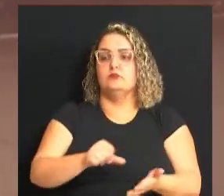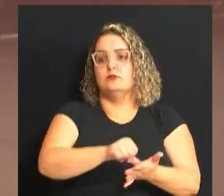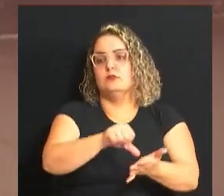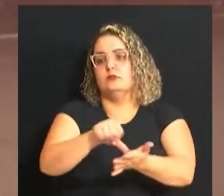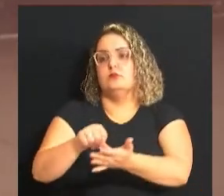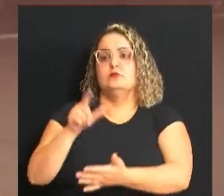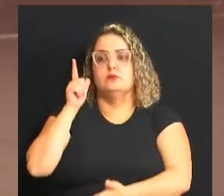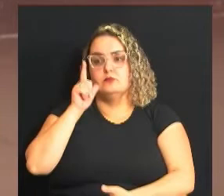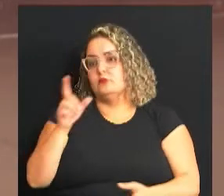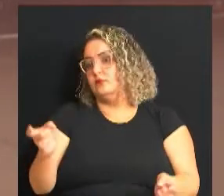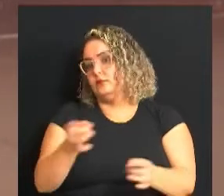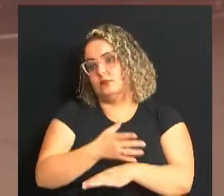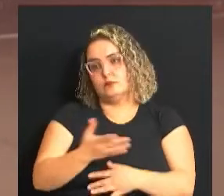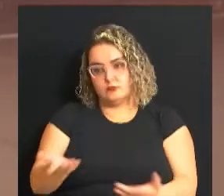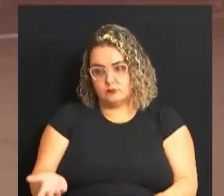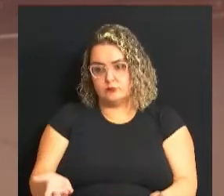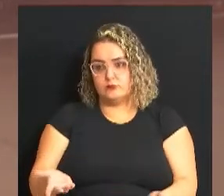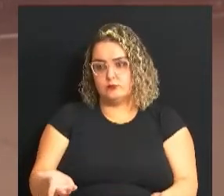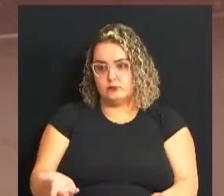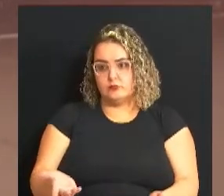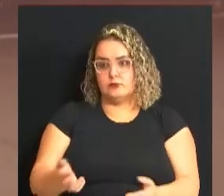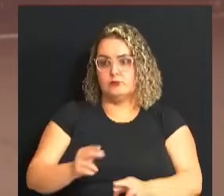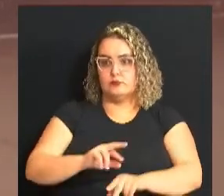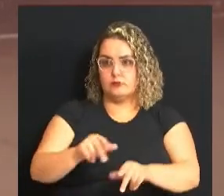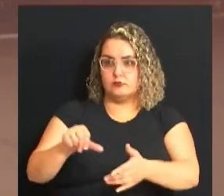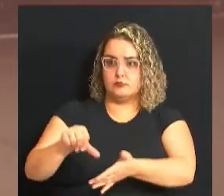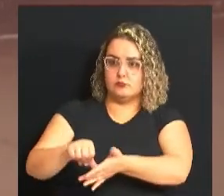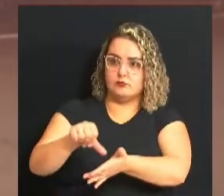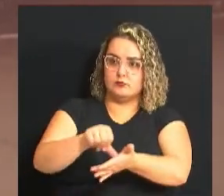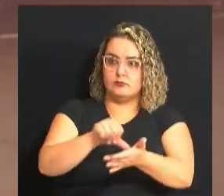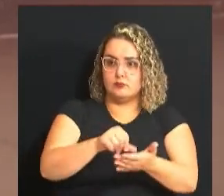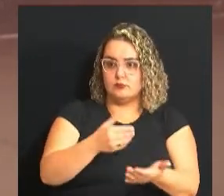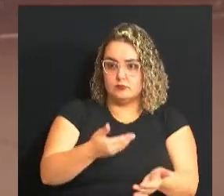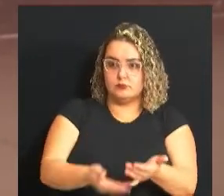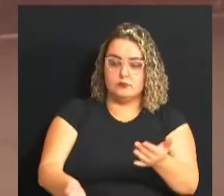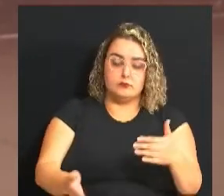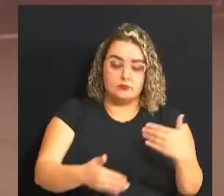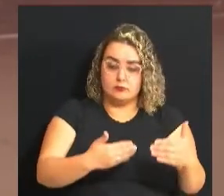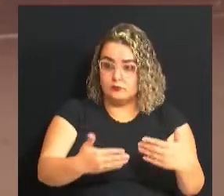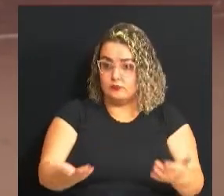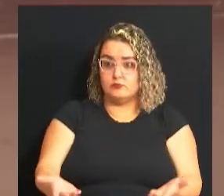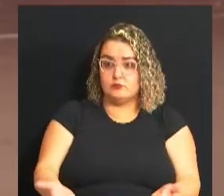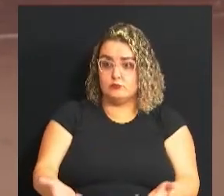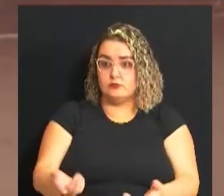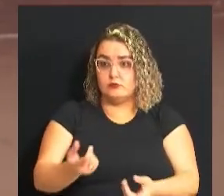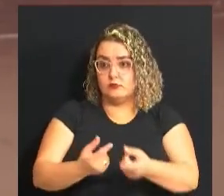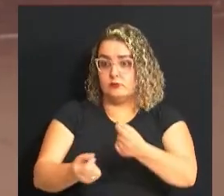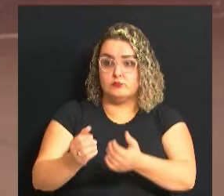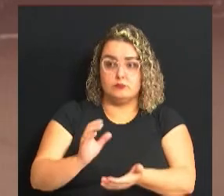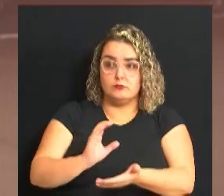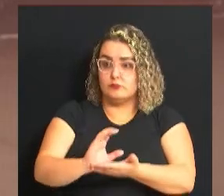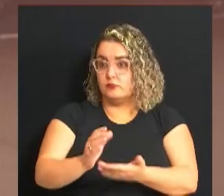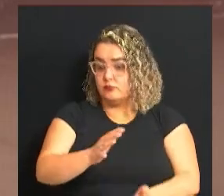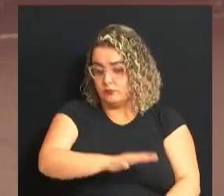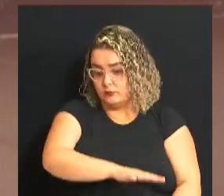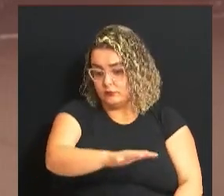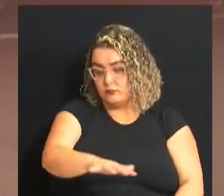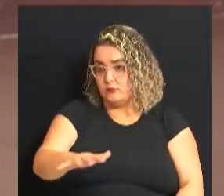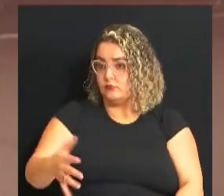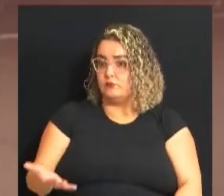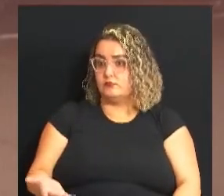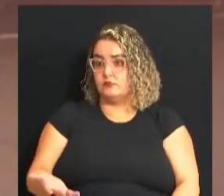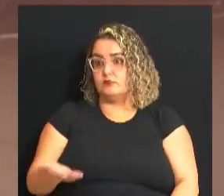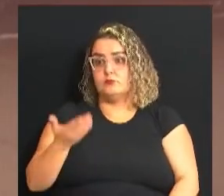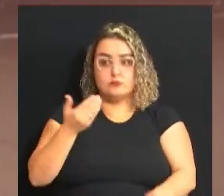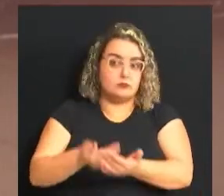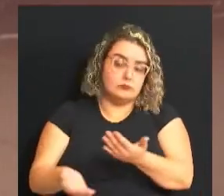conseguia terminar. E aí a gente ficava com vários núcleos perdidos no meio do caminho e com dinheiro público aplicado e